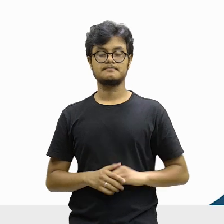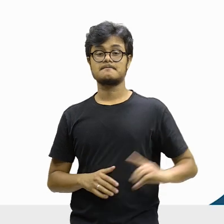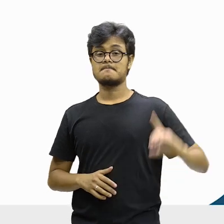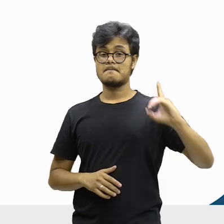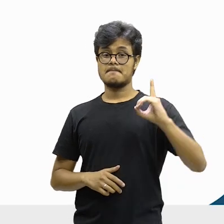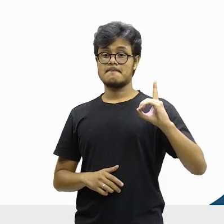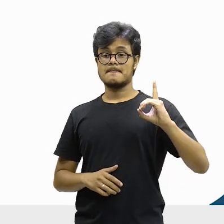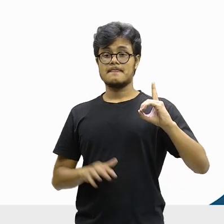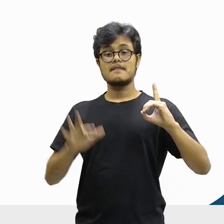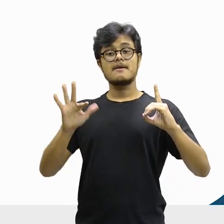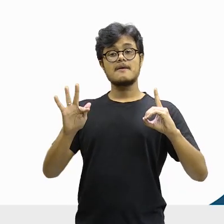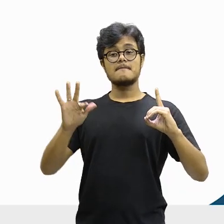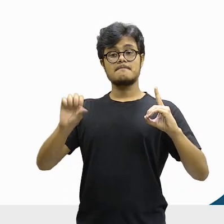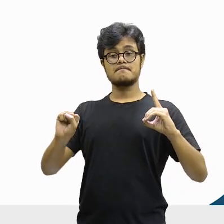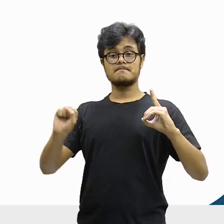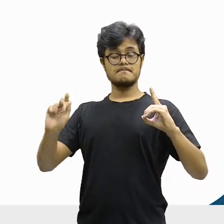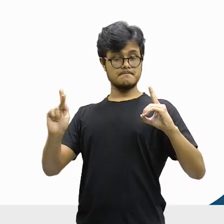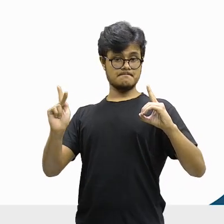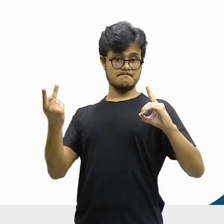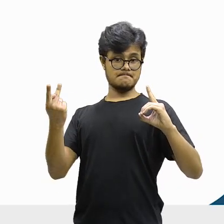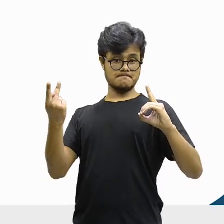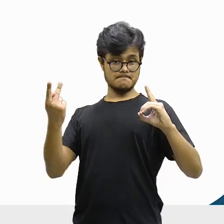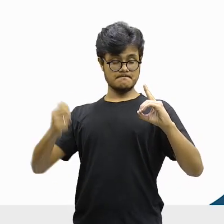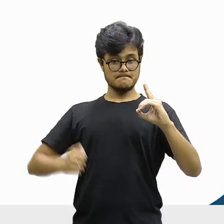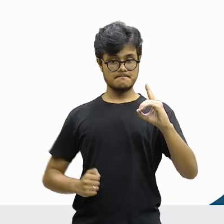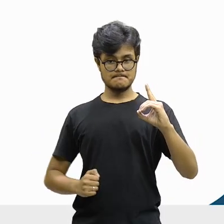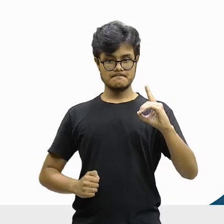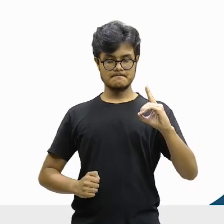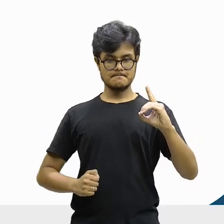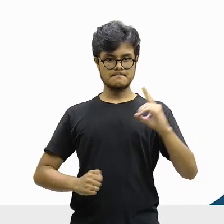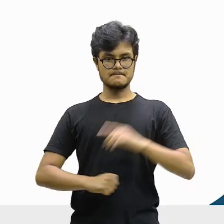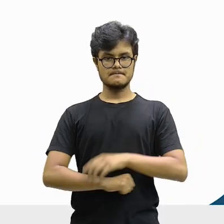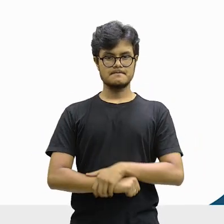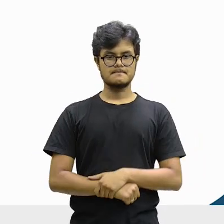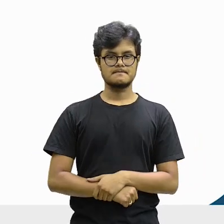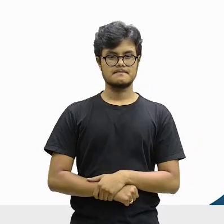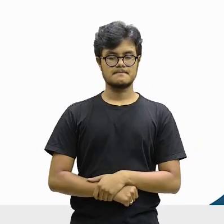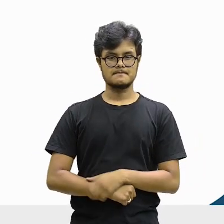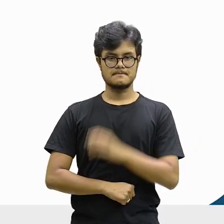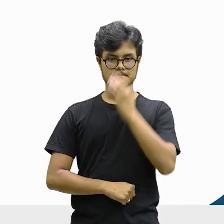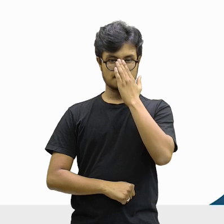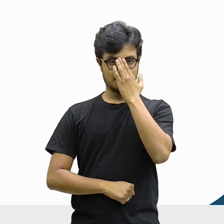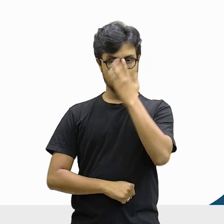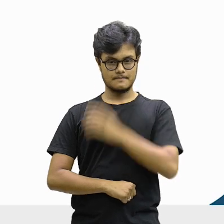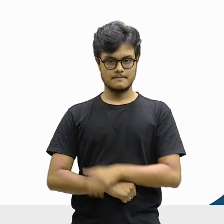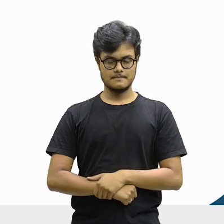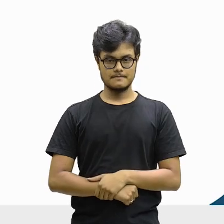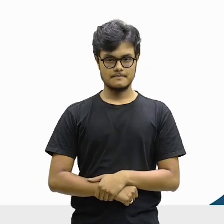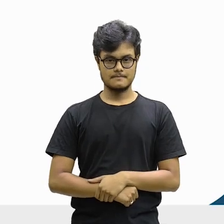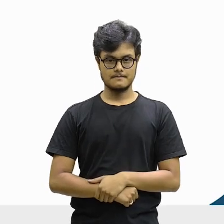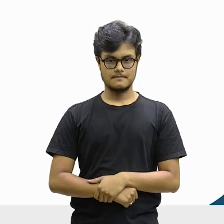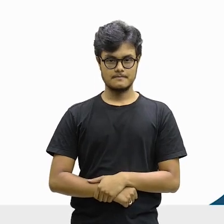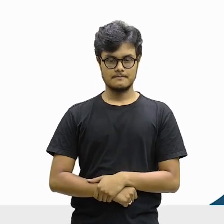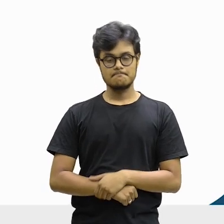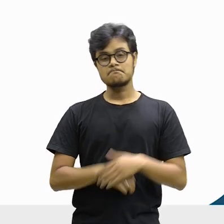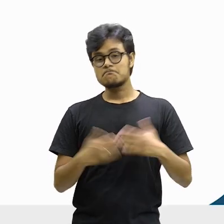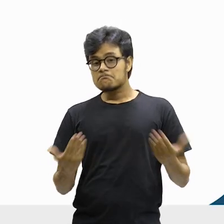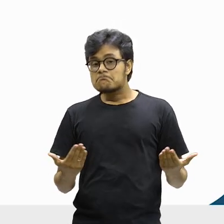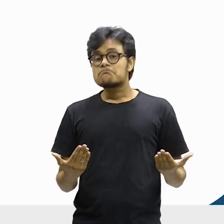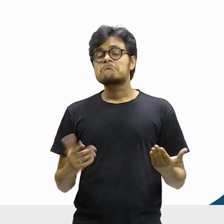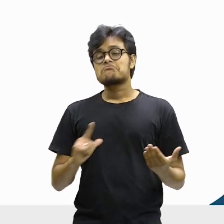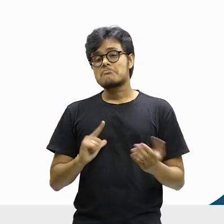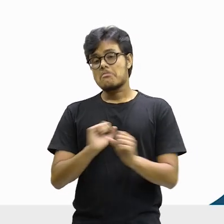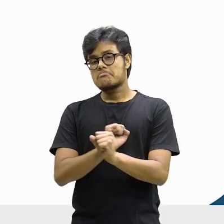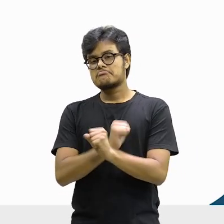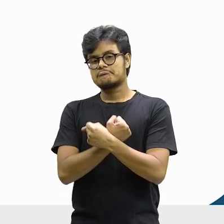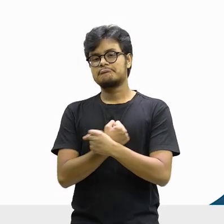Temos aí a letra D, onde fala o FSH, o hormônio folículo estimulante, criação de uma barreira